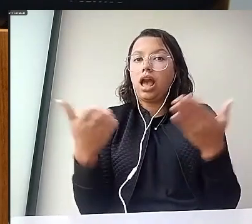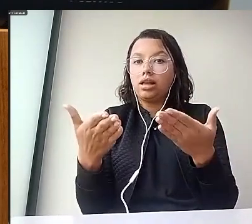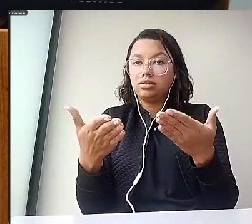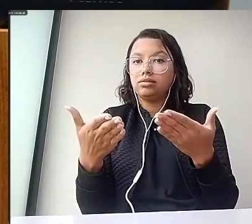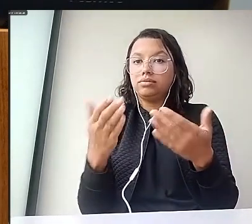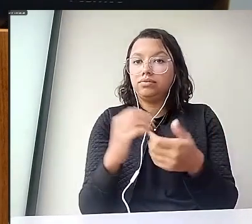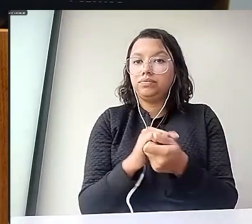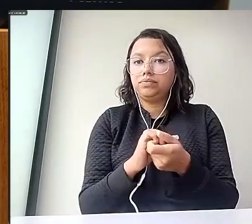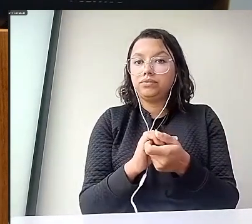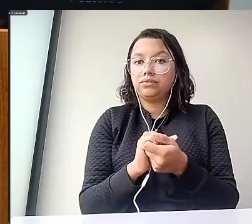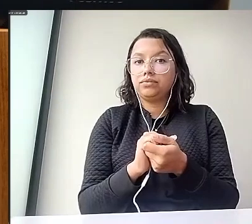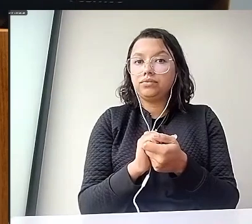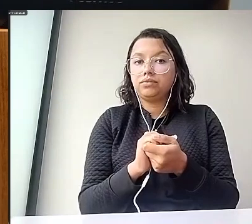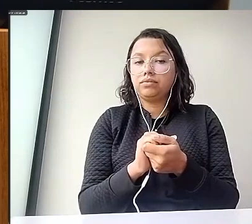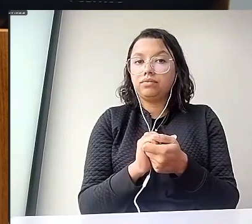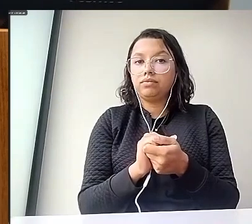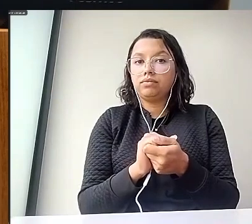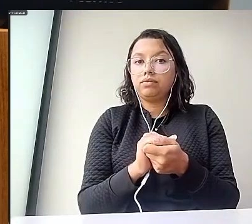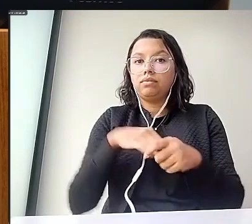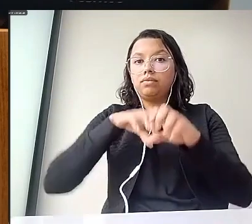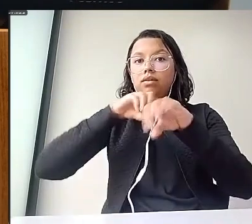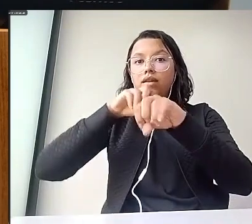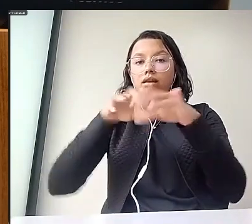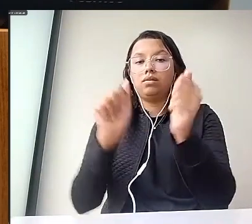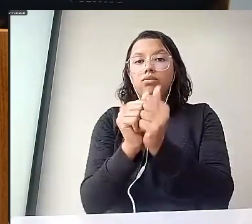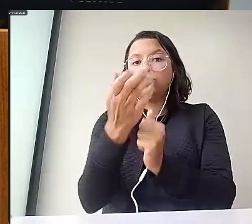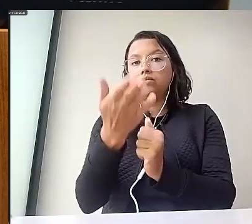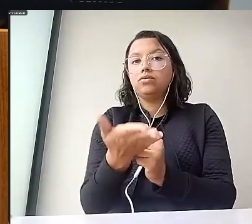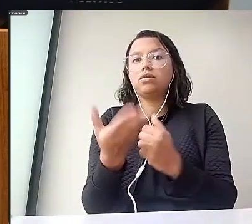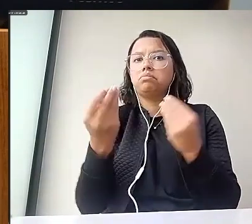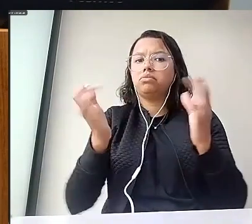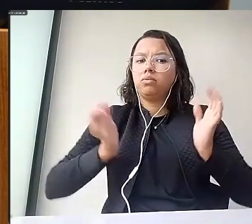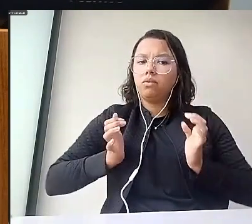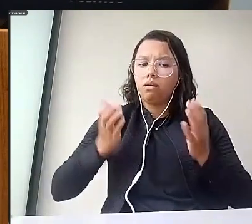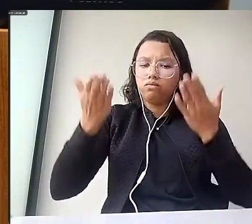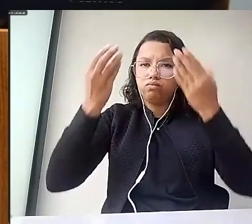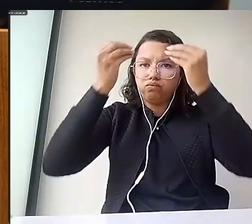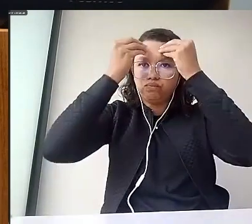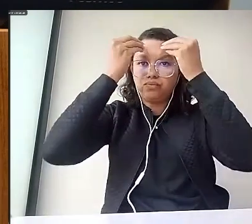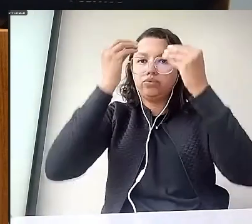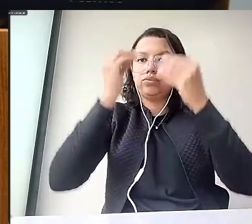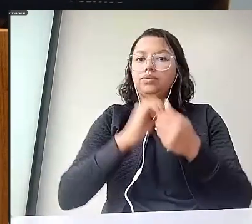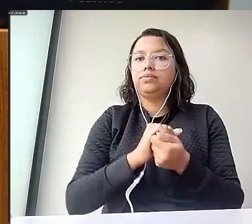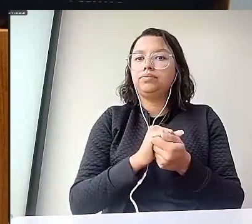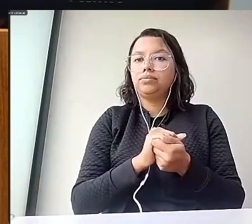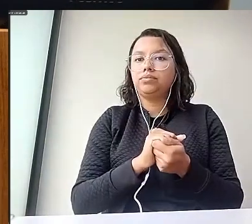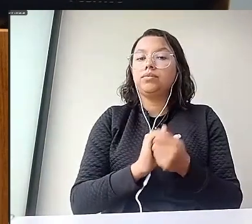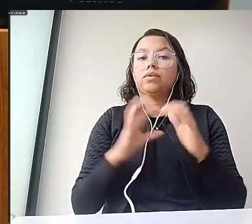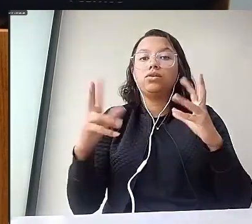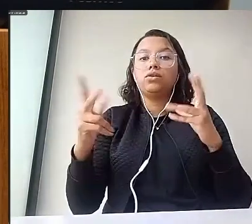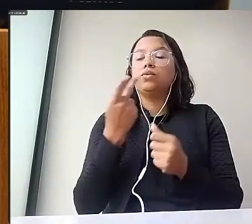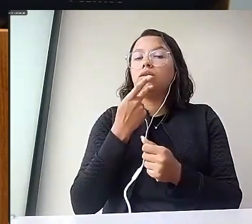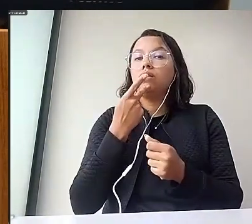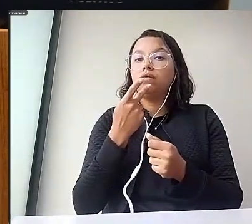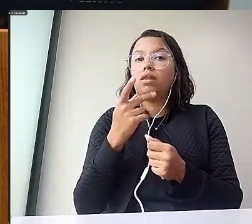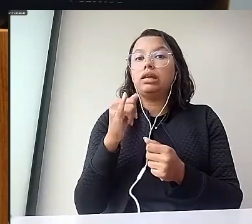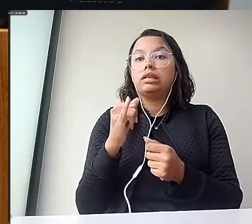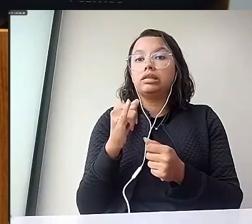essa aula com o senhor, muito rica, né? E de tudo que eu falei, se o senhor